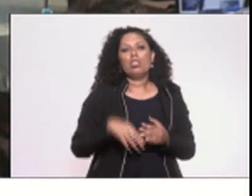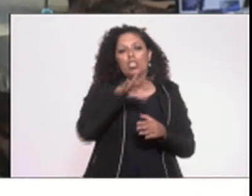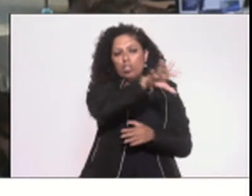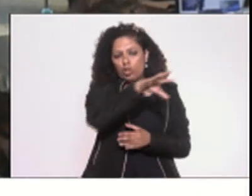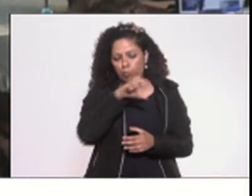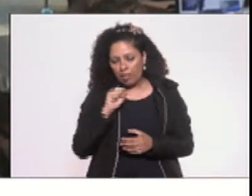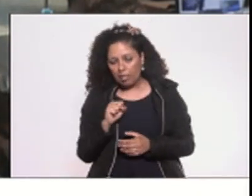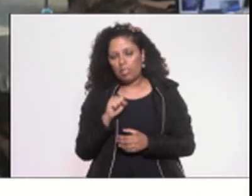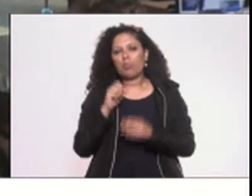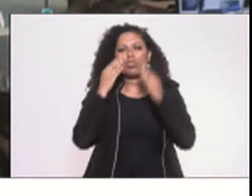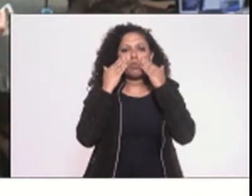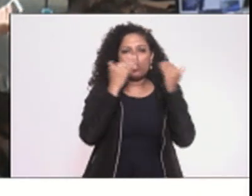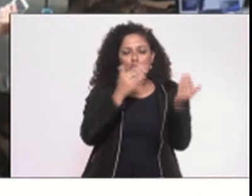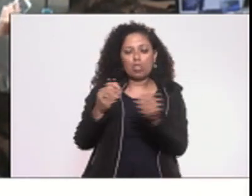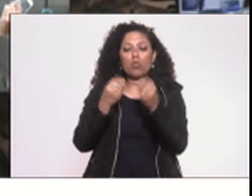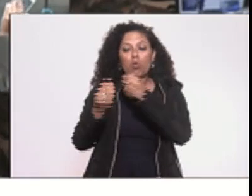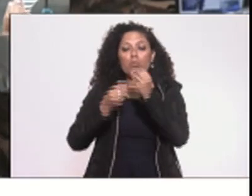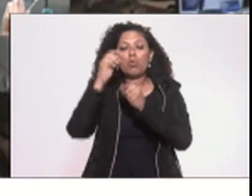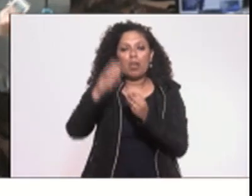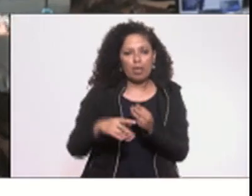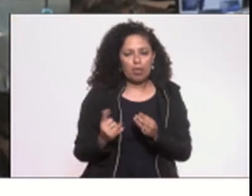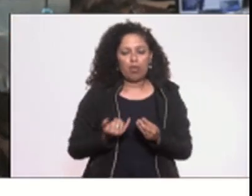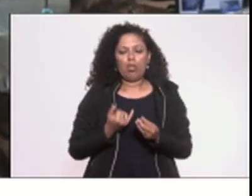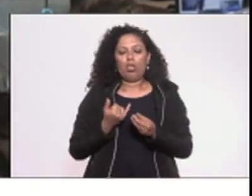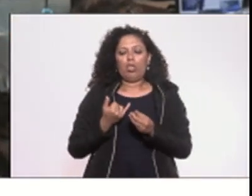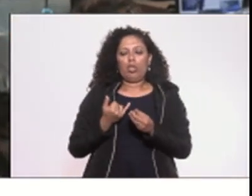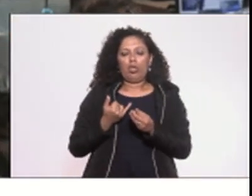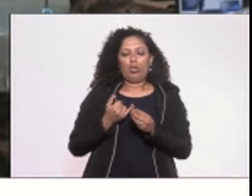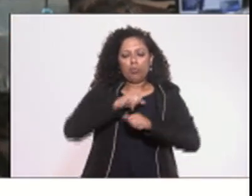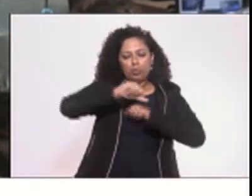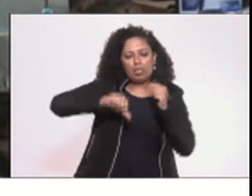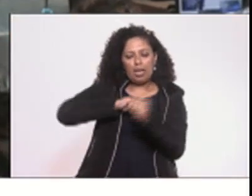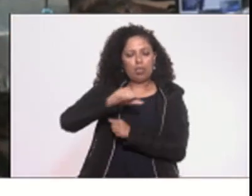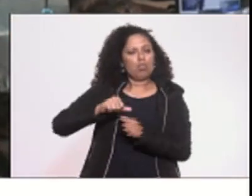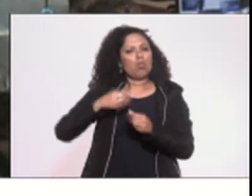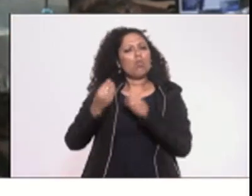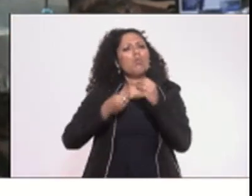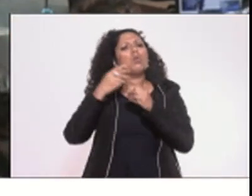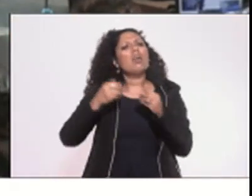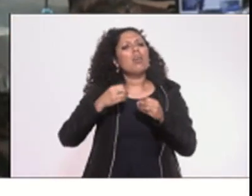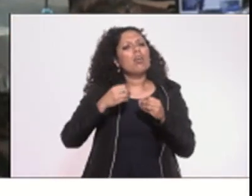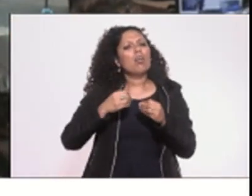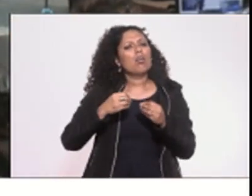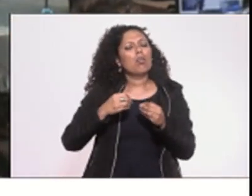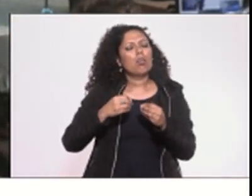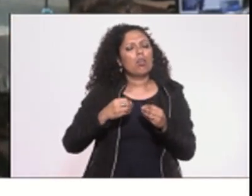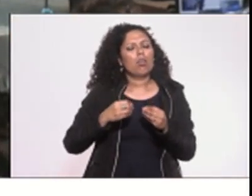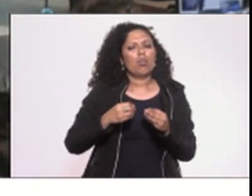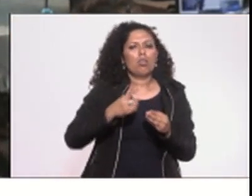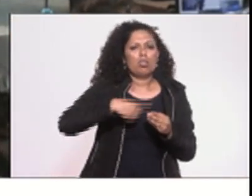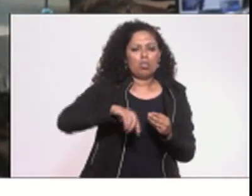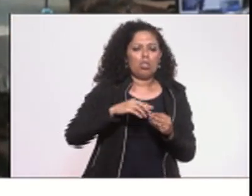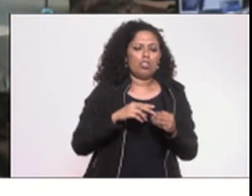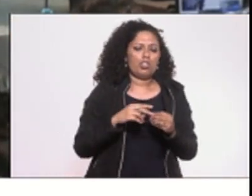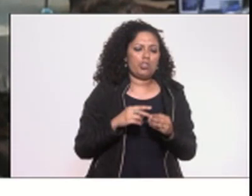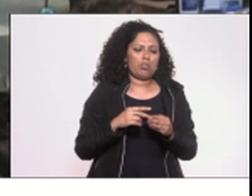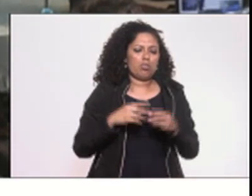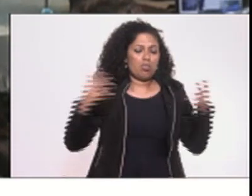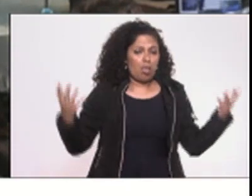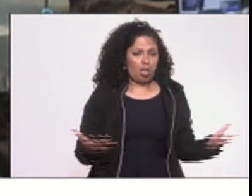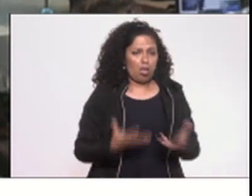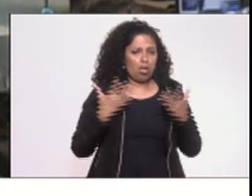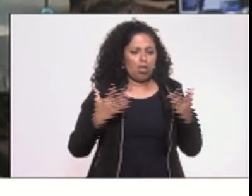produtos, além de produtos de limpeza, também o composto orgânico. E na horta nós damos um auxílio para